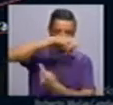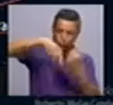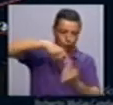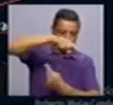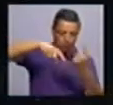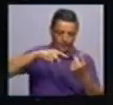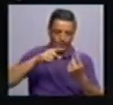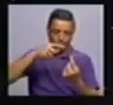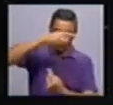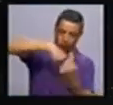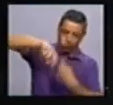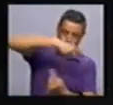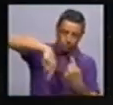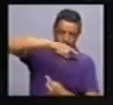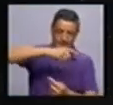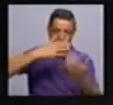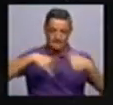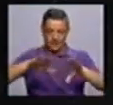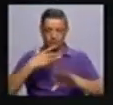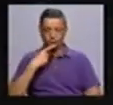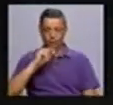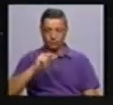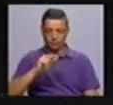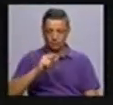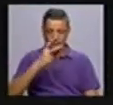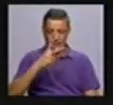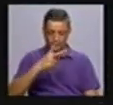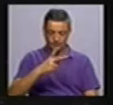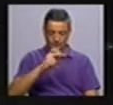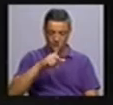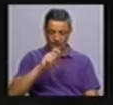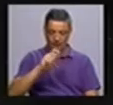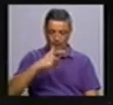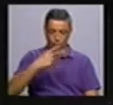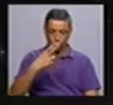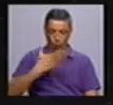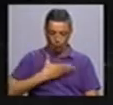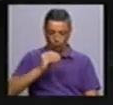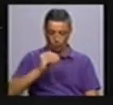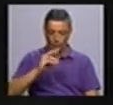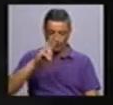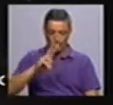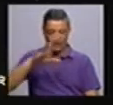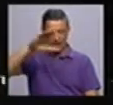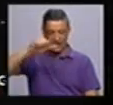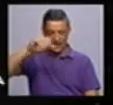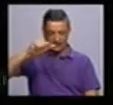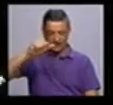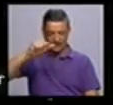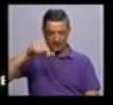Ora, provisoriamente, os astrónomos deram-lhe o nome de Vale-Tudo. Vale-Tudo era a bisneta da